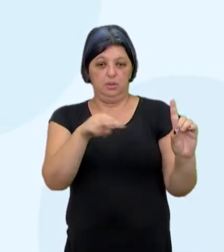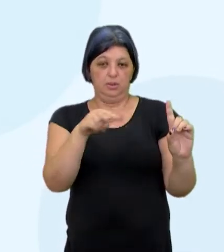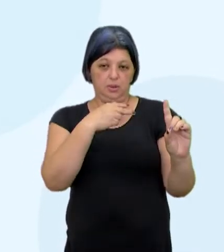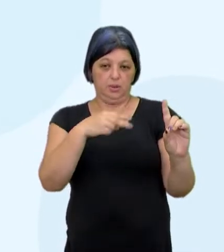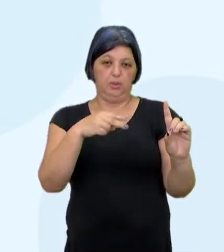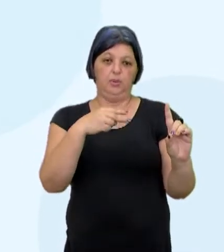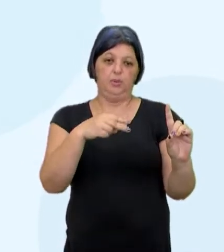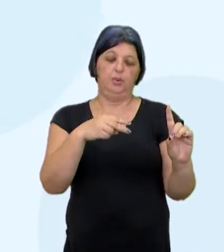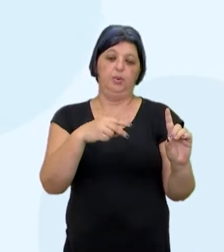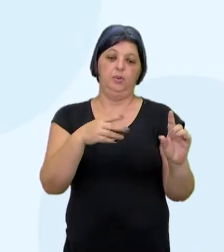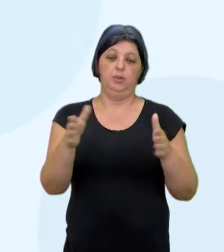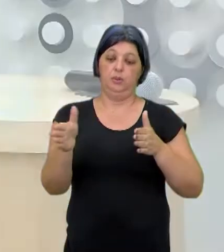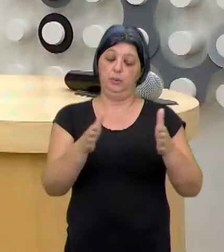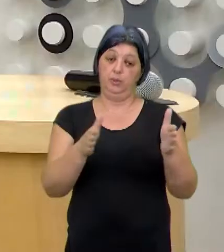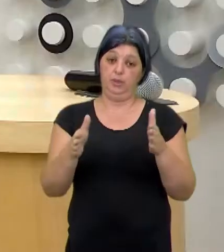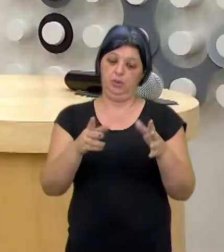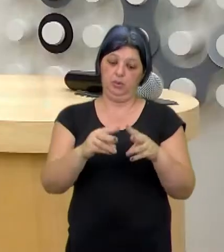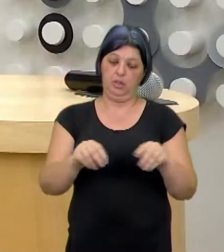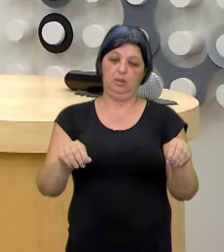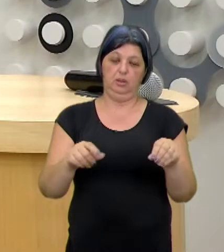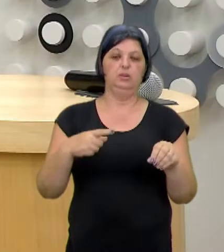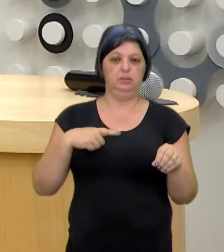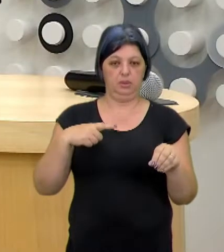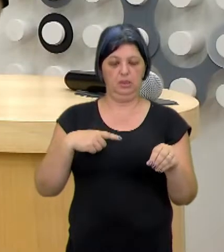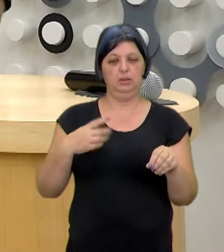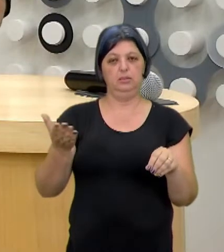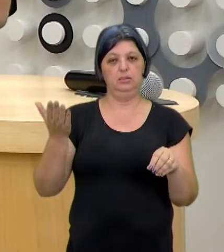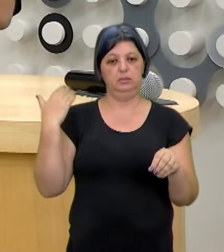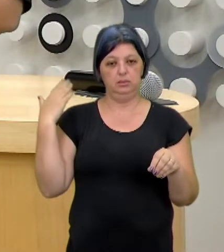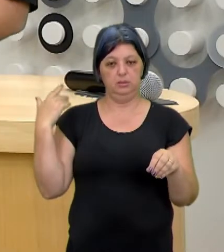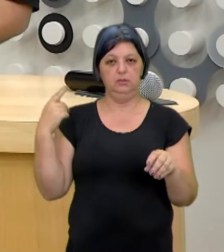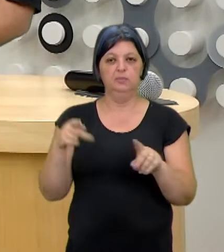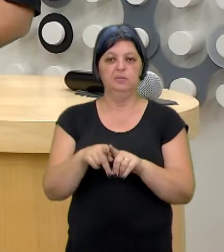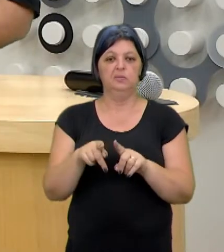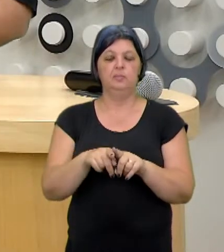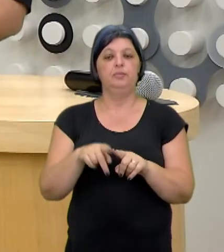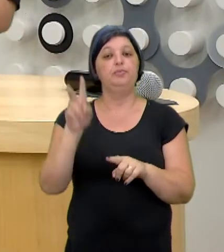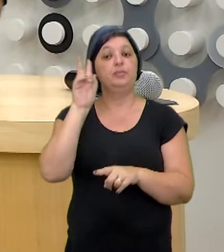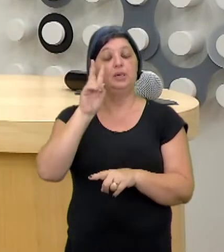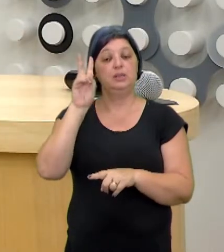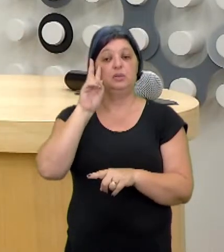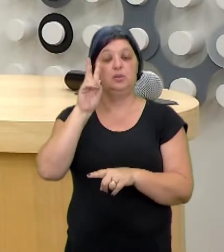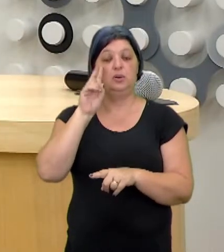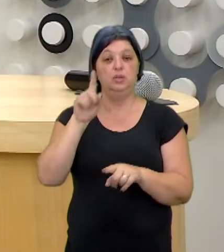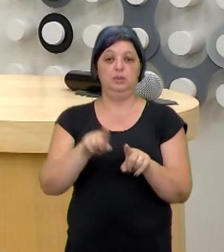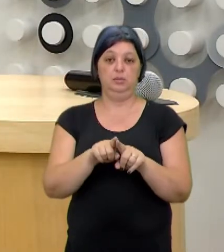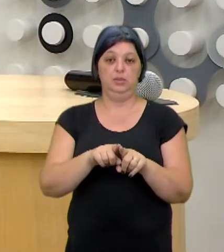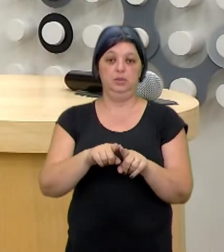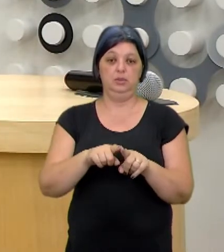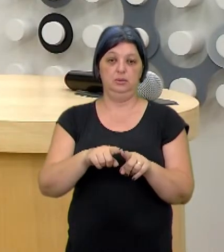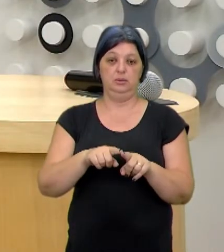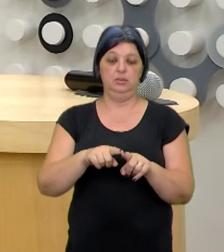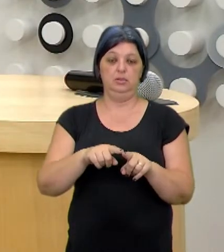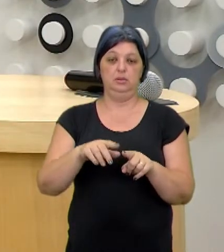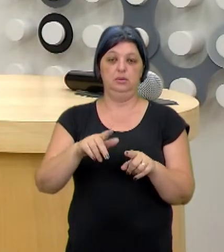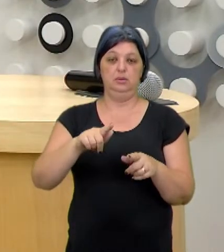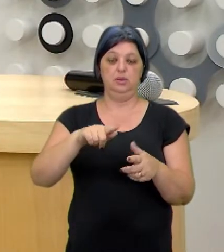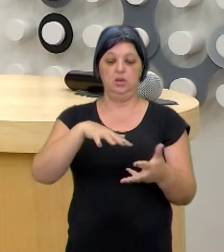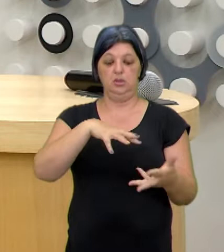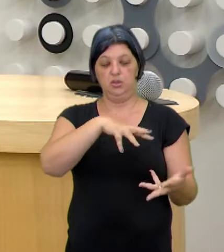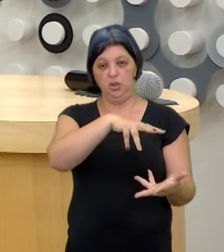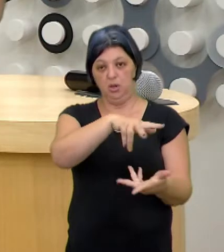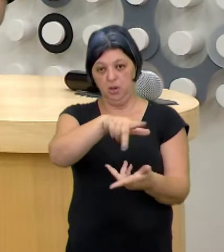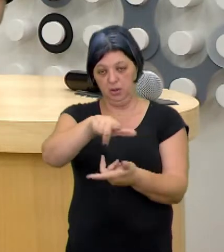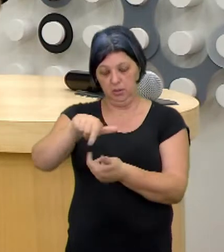tempo geológico. A gente tem lá o tempo geológico e tem o tempo histórico, né? Em geografia, nós estudamos aí o tempo